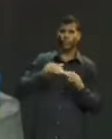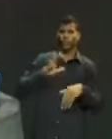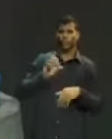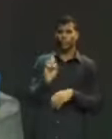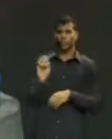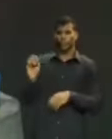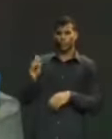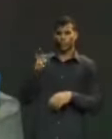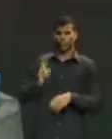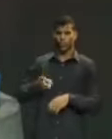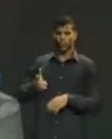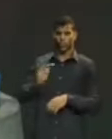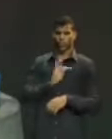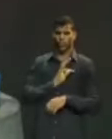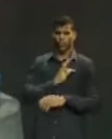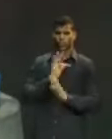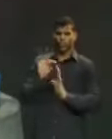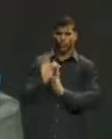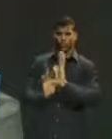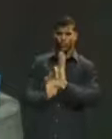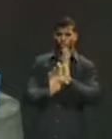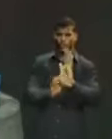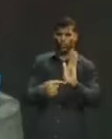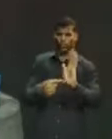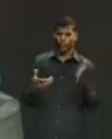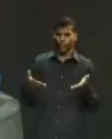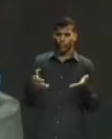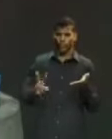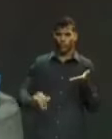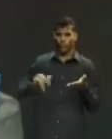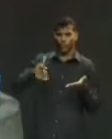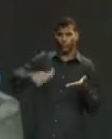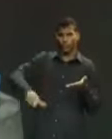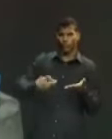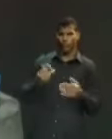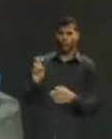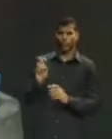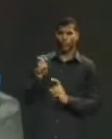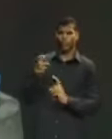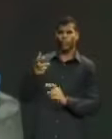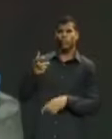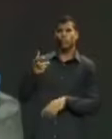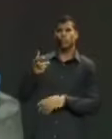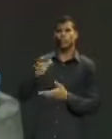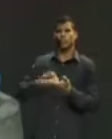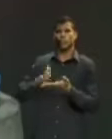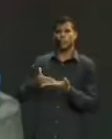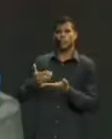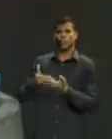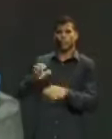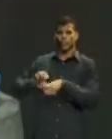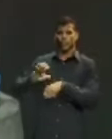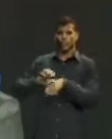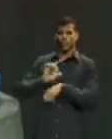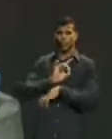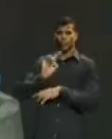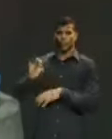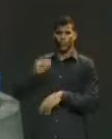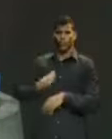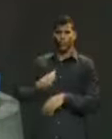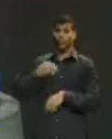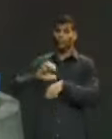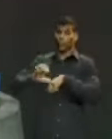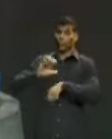mais notas técnicas, e estamos agora lançando mais a 5ª edição do curso Cada Vida Importa, em plataforma online para